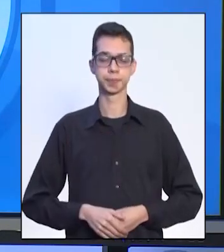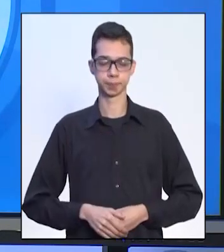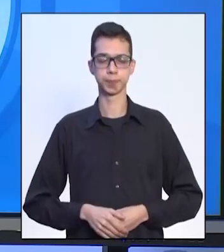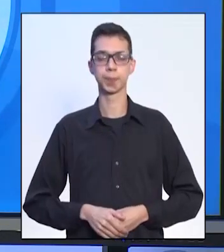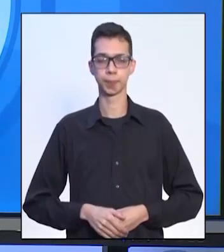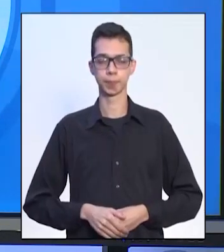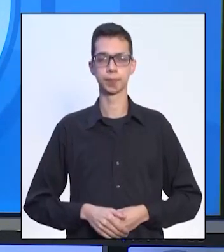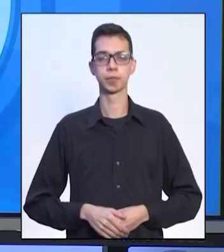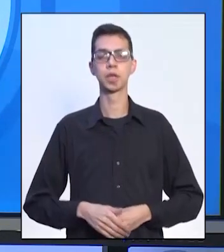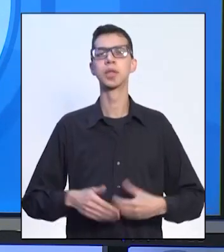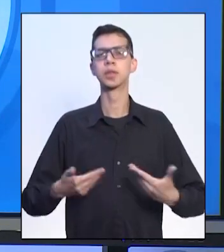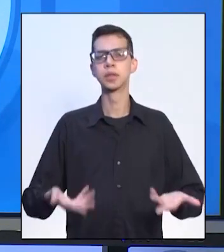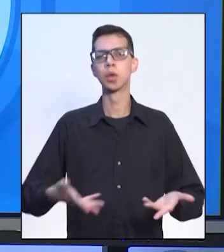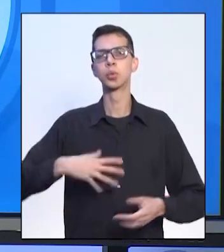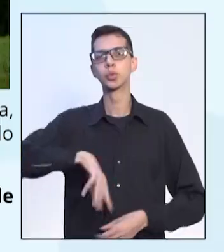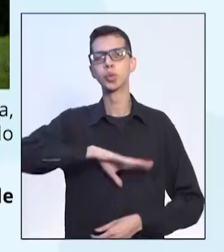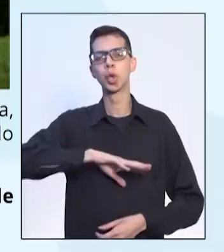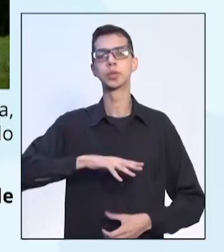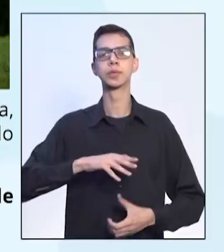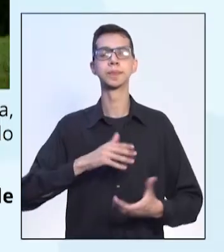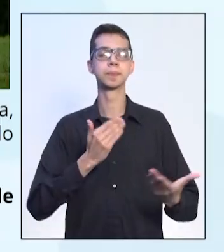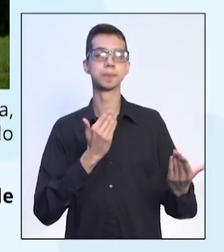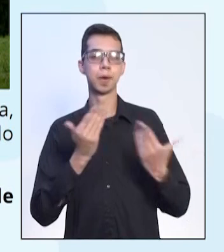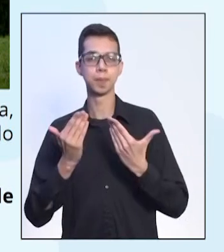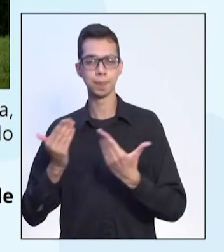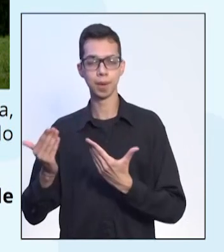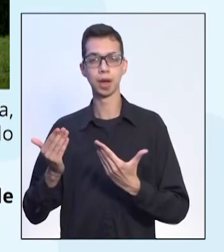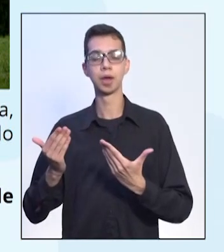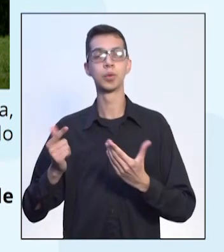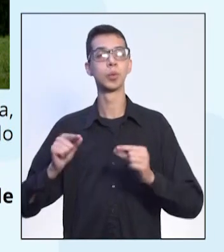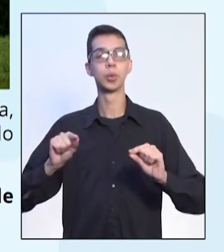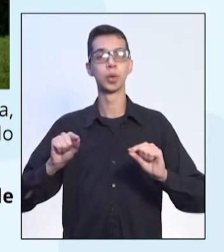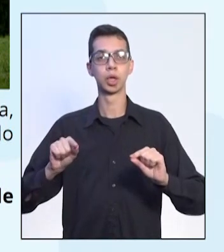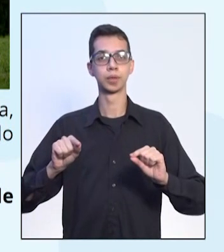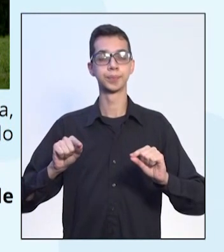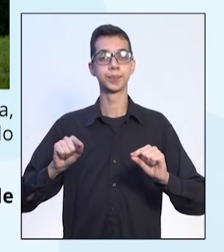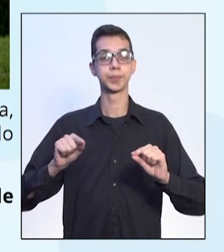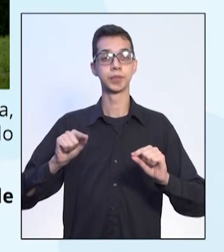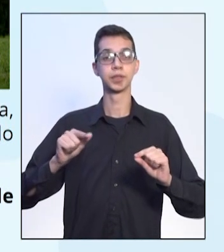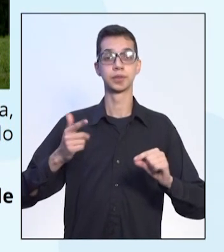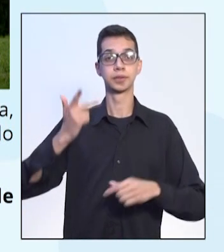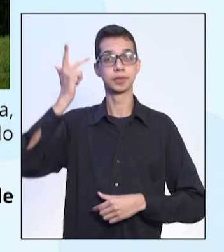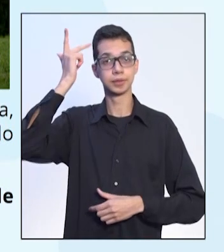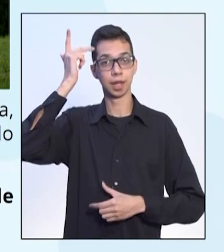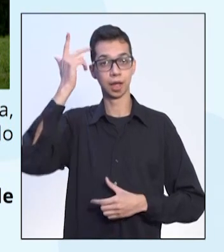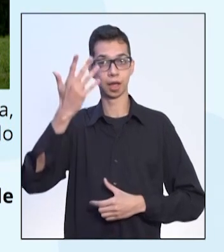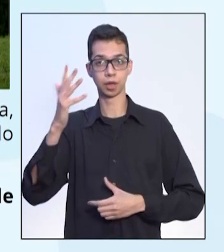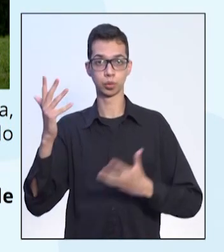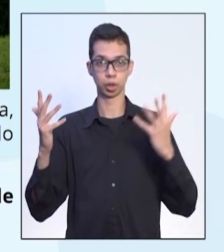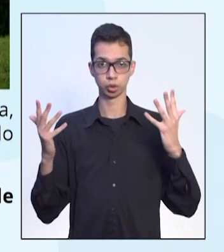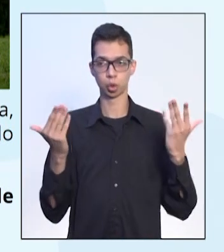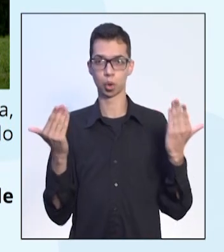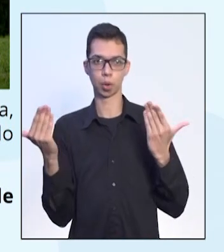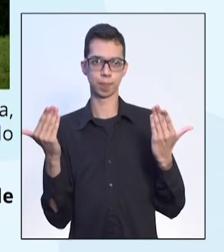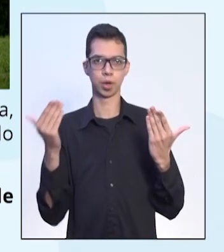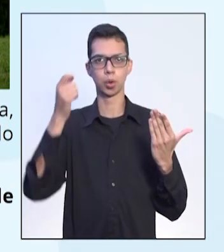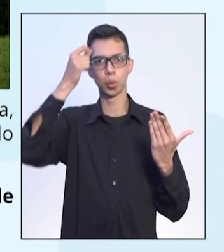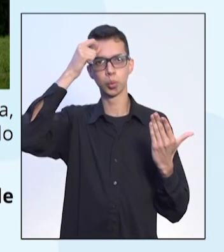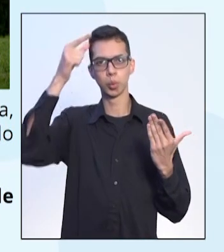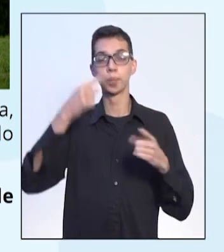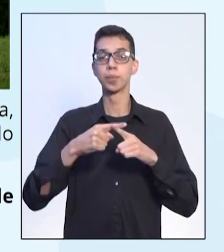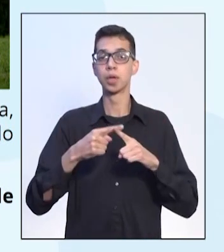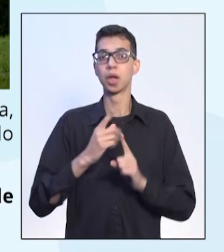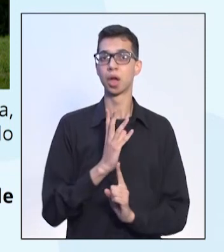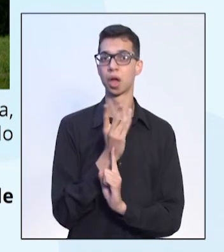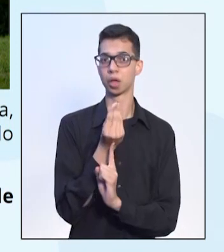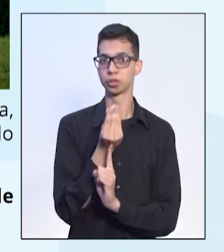trabalhar. Discutir a relação entre a natureza e a cultura. Afinal de contas, a arte está totalmente